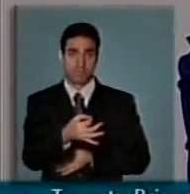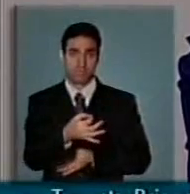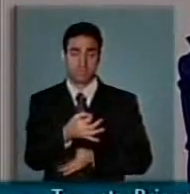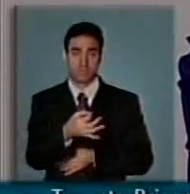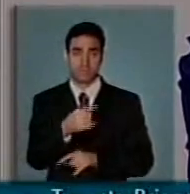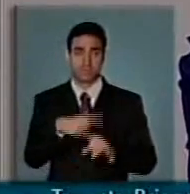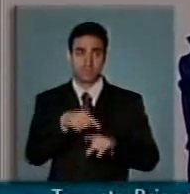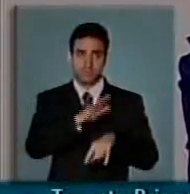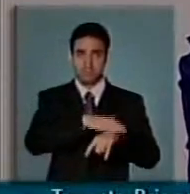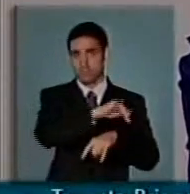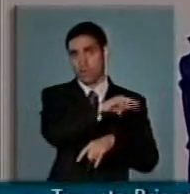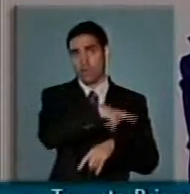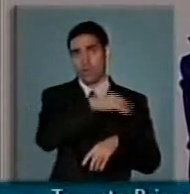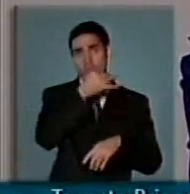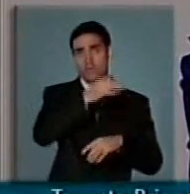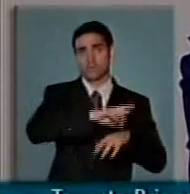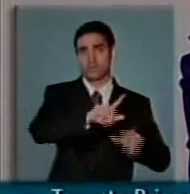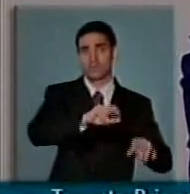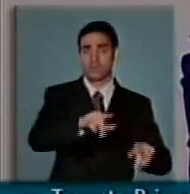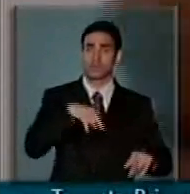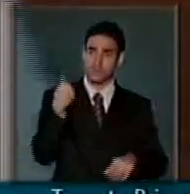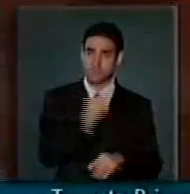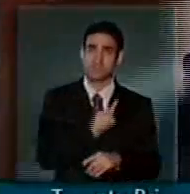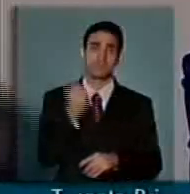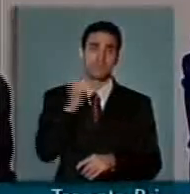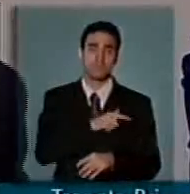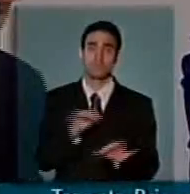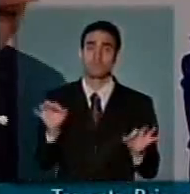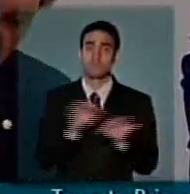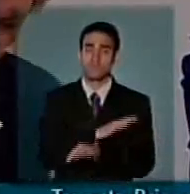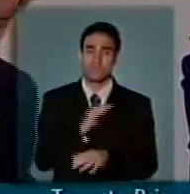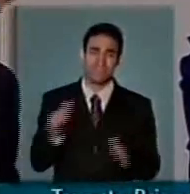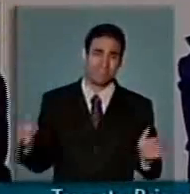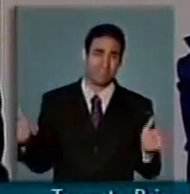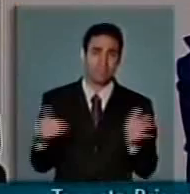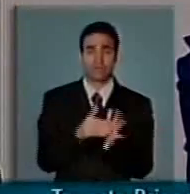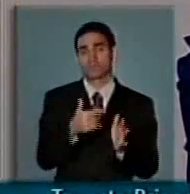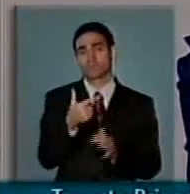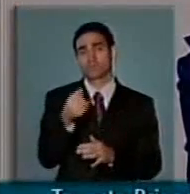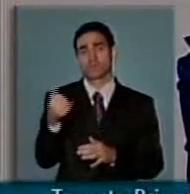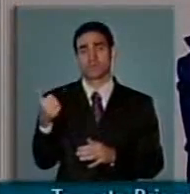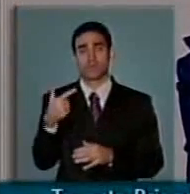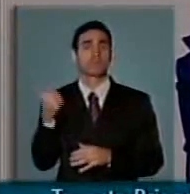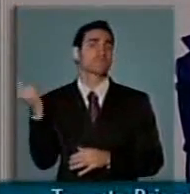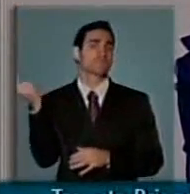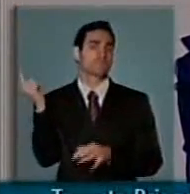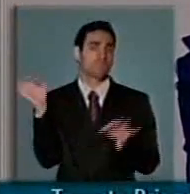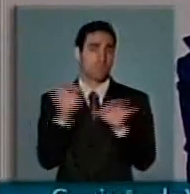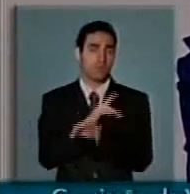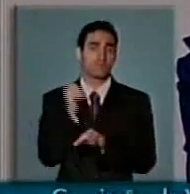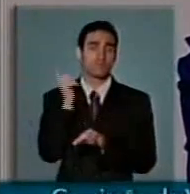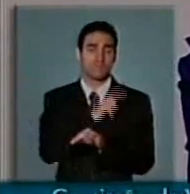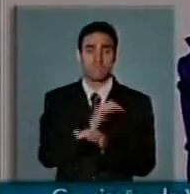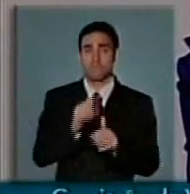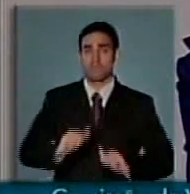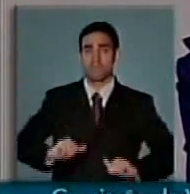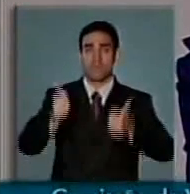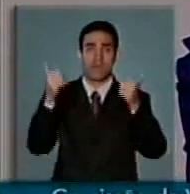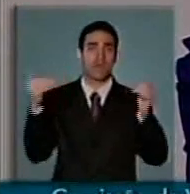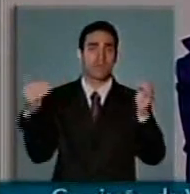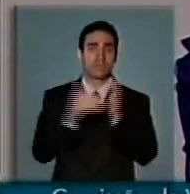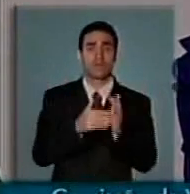essa expectativa de que realmente estaremos totalmente prontos em 2012, com uma visão de longo prazo